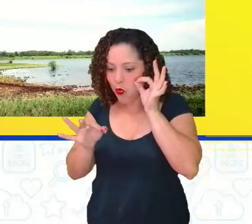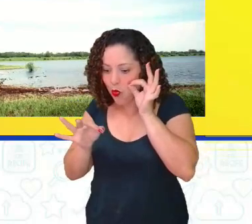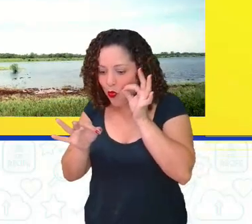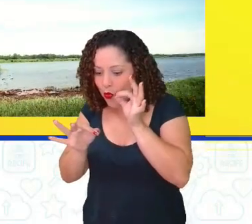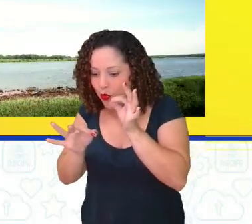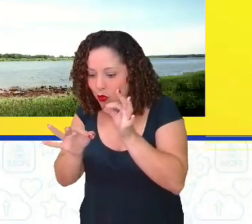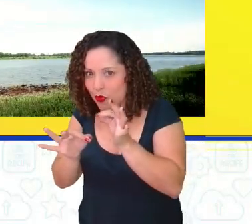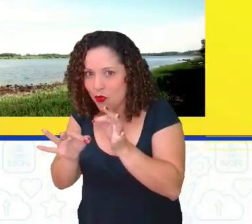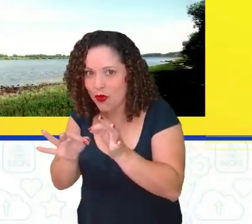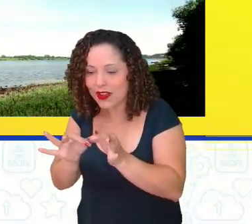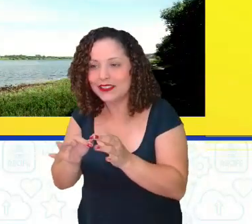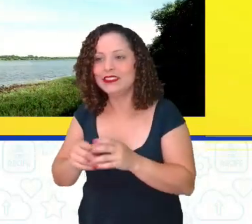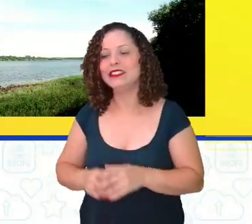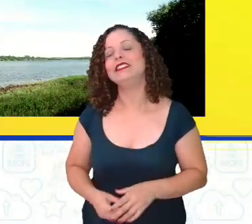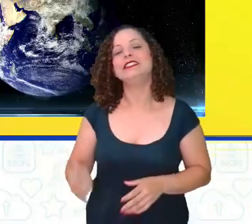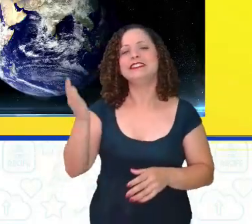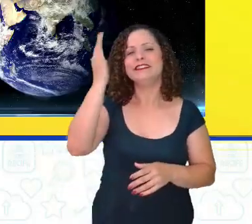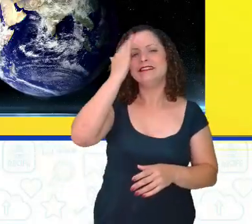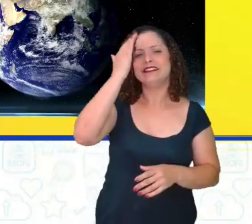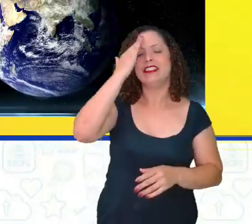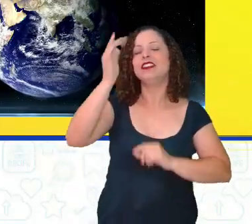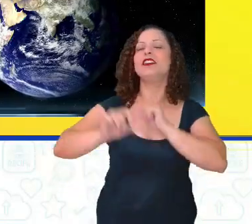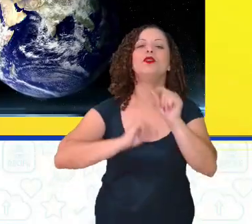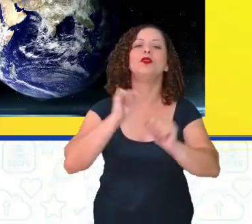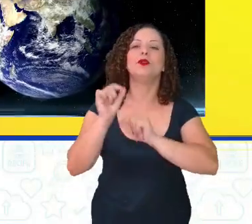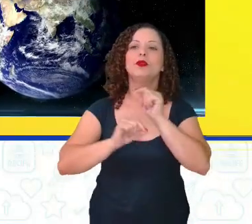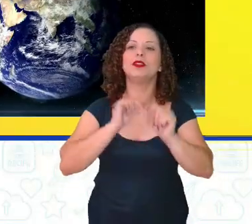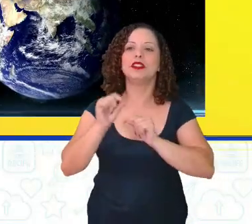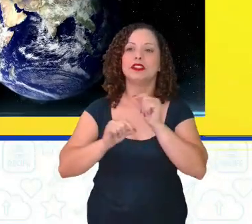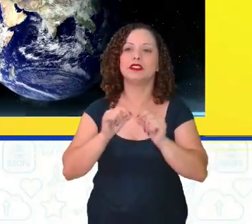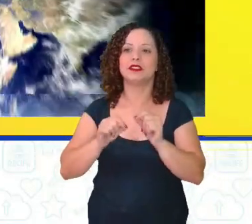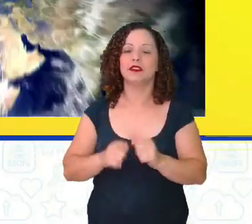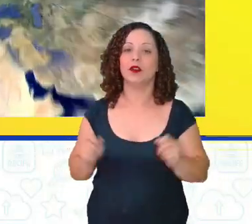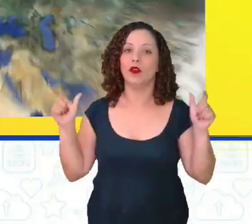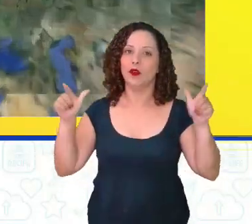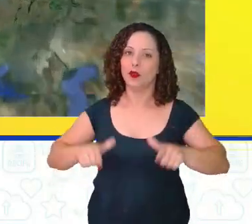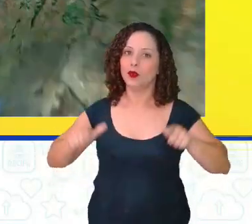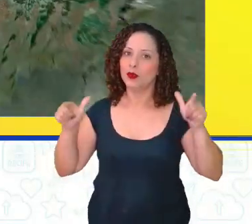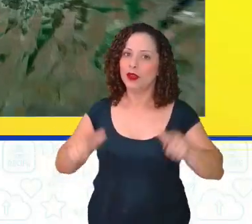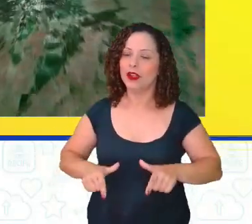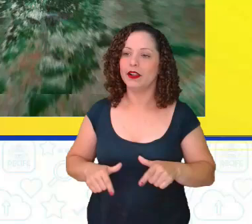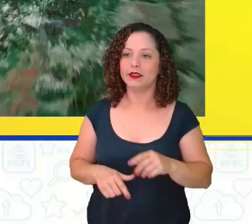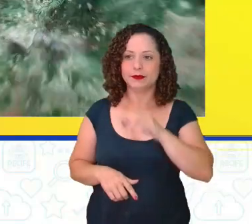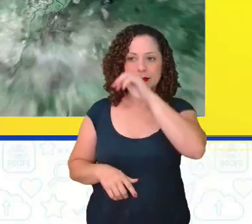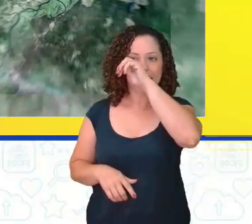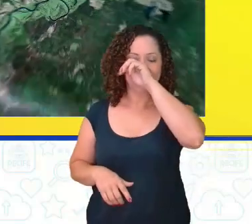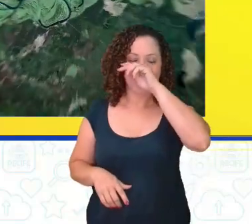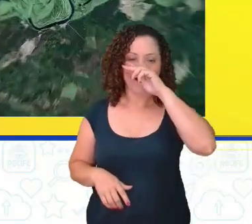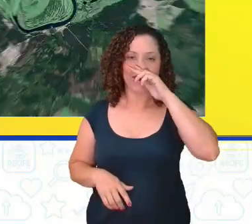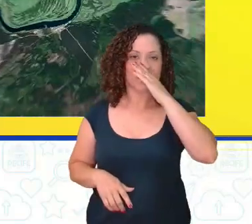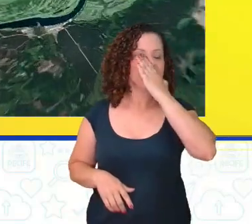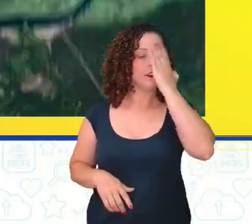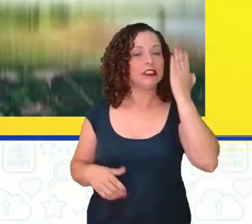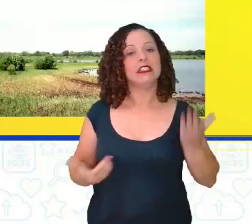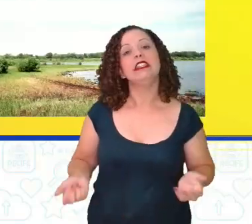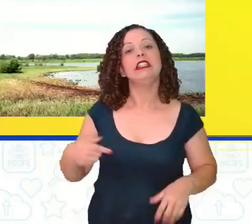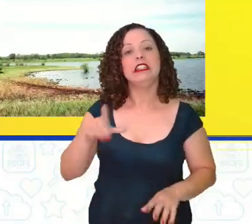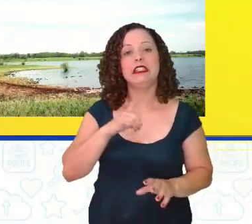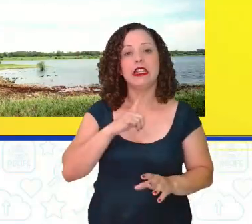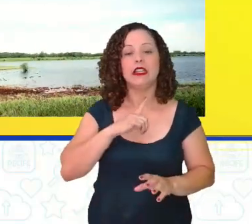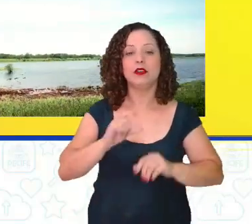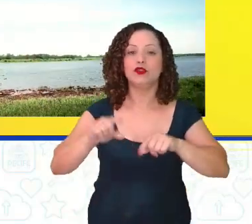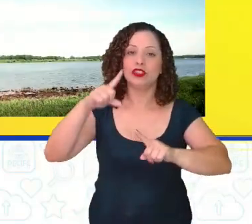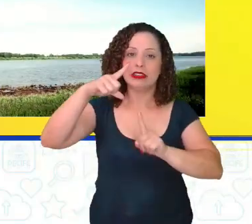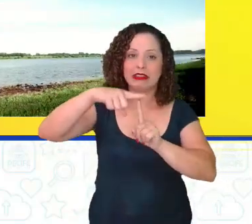né? Do global para o local. E aqui no local a gente vai ter dos mais variados tipos